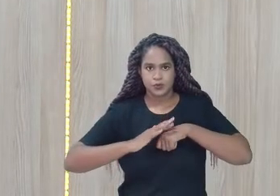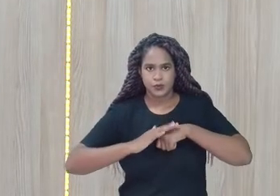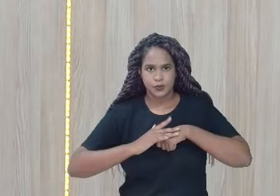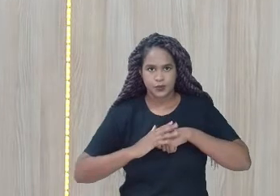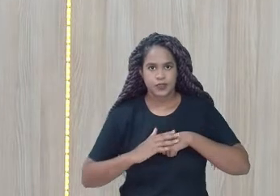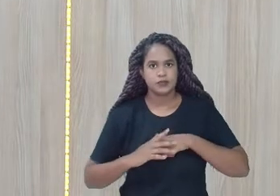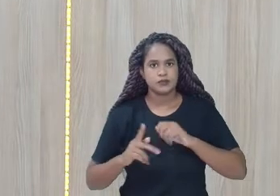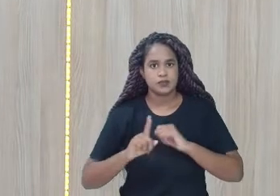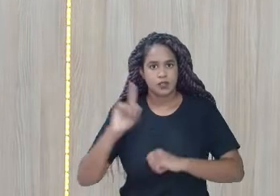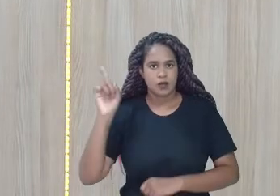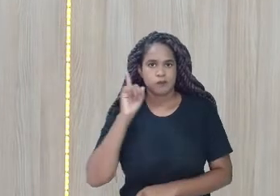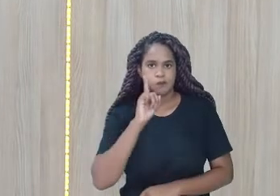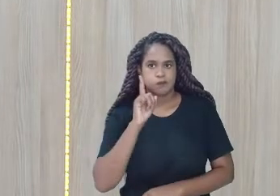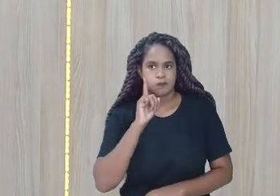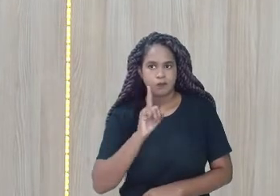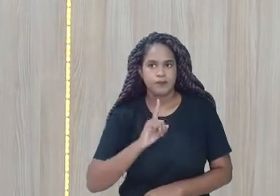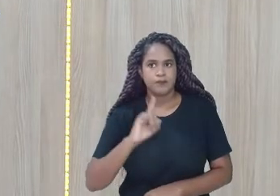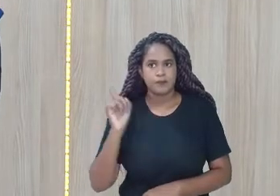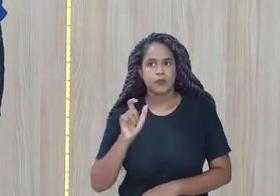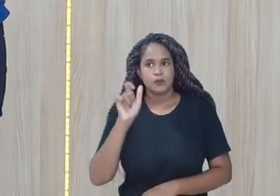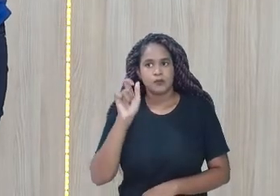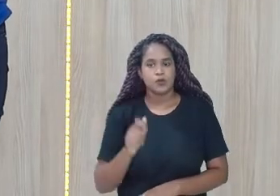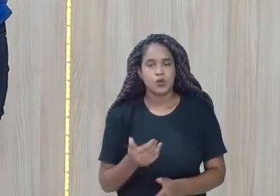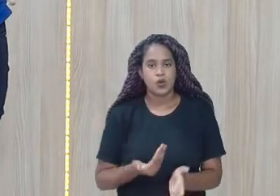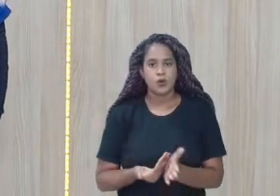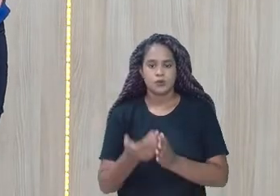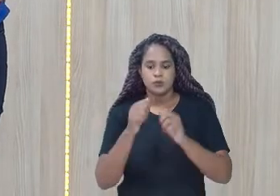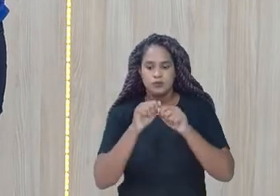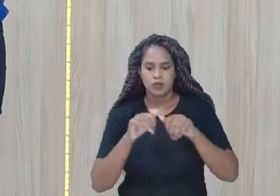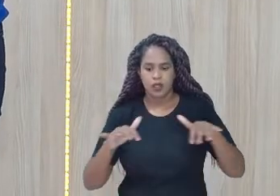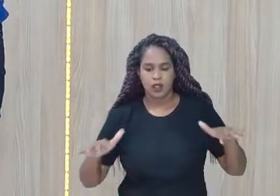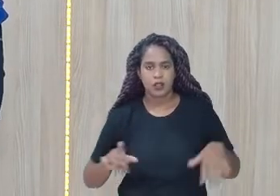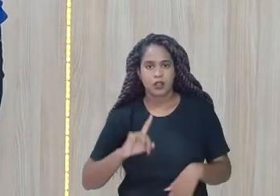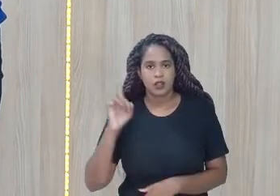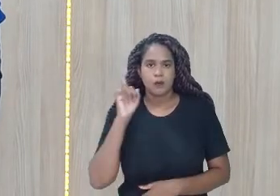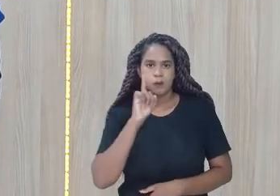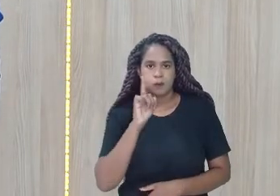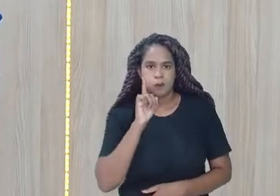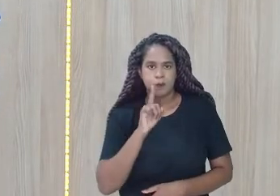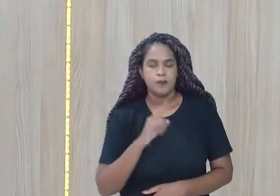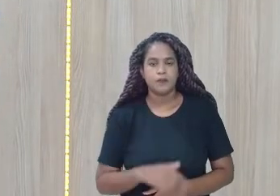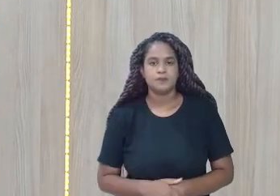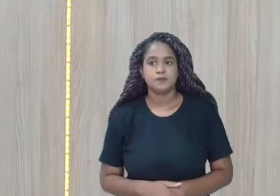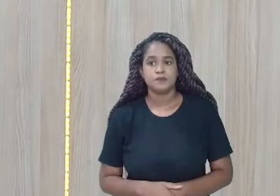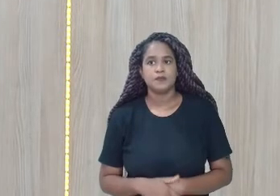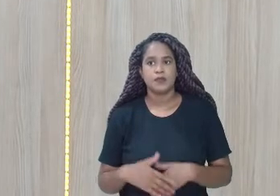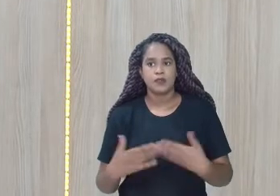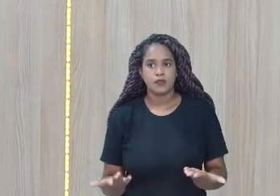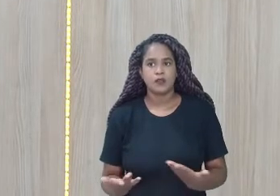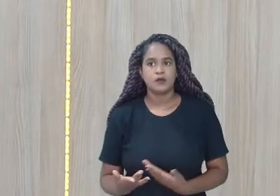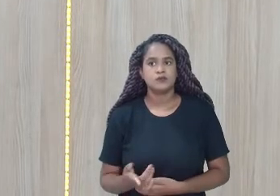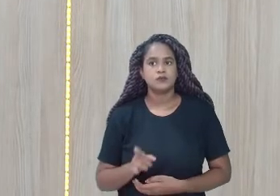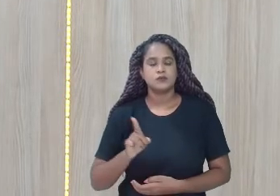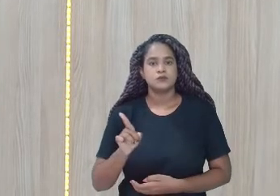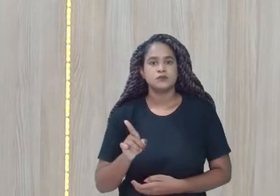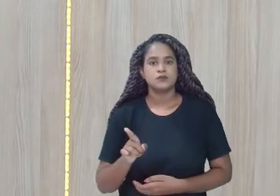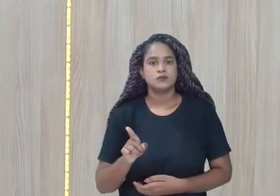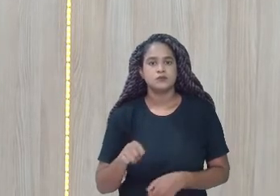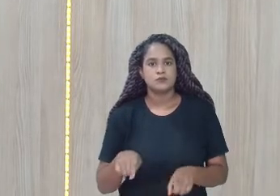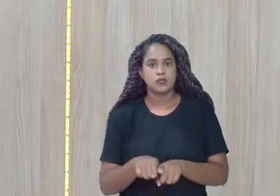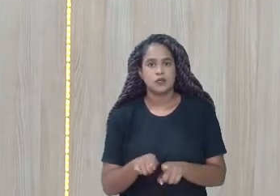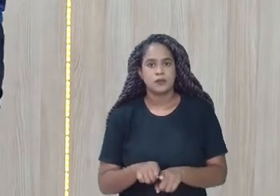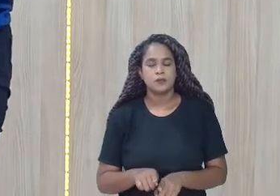portador do vírus e começou a espalhar a doença nos Estados Unidos. Então, ele era considerado